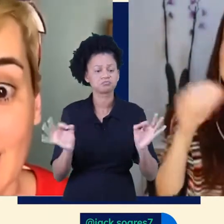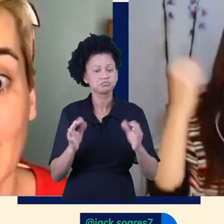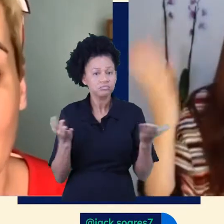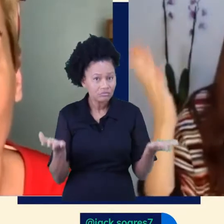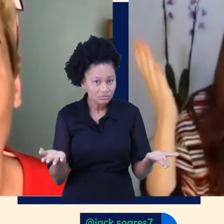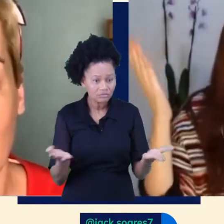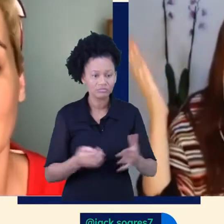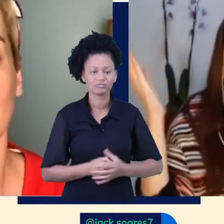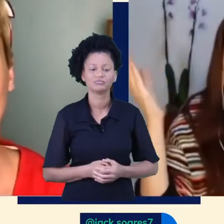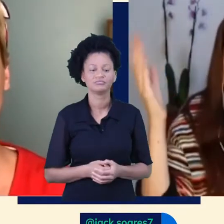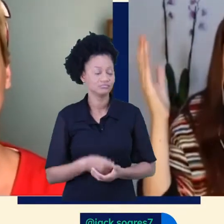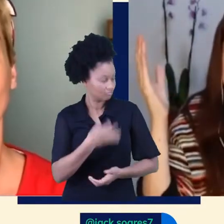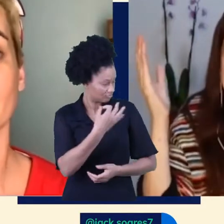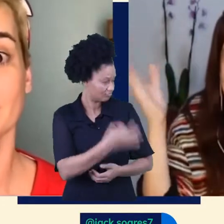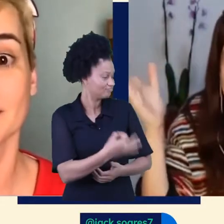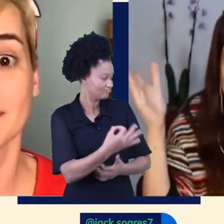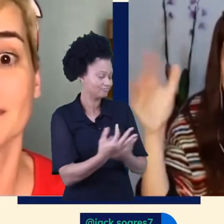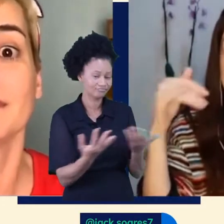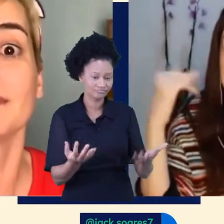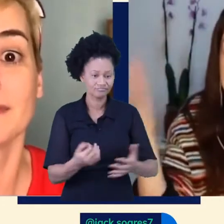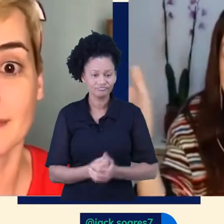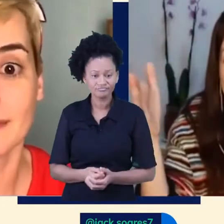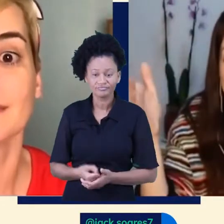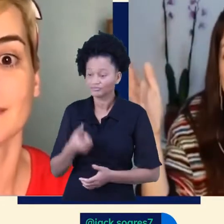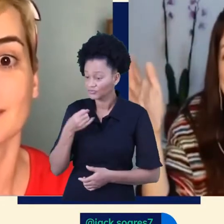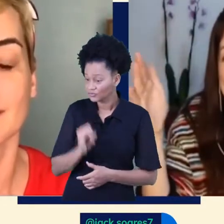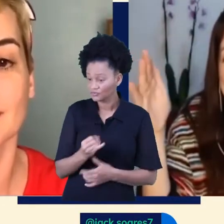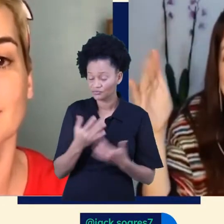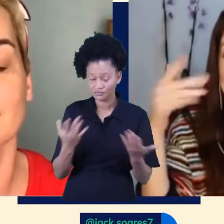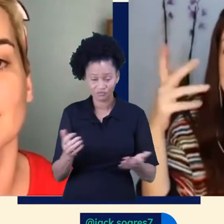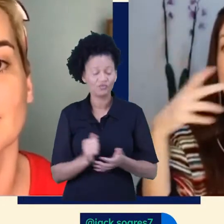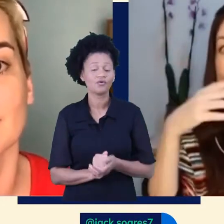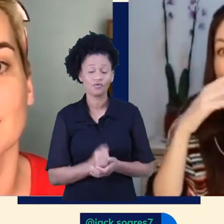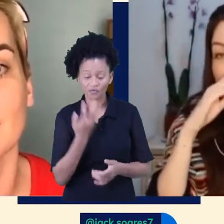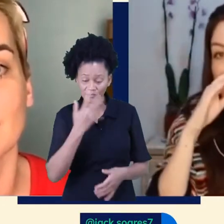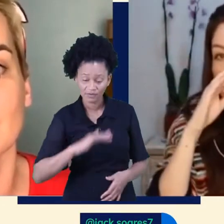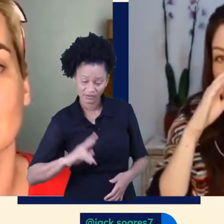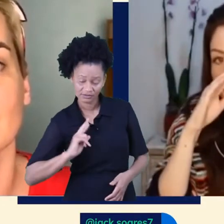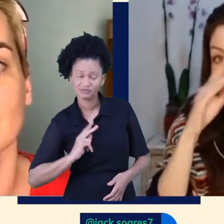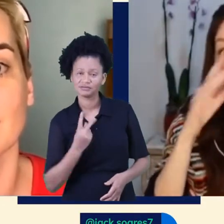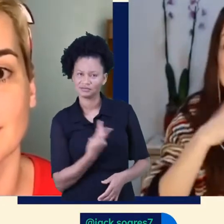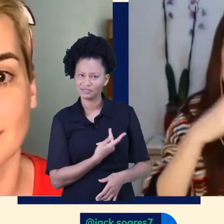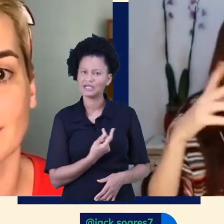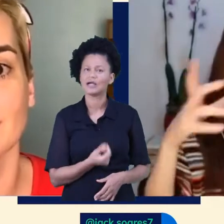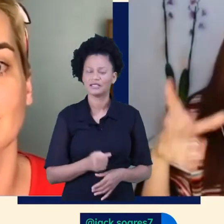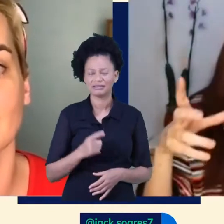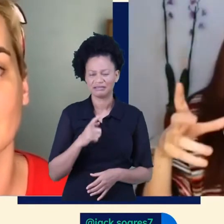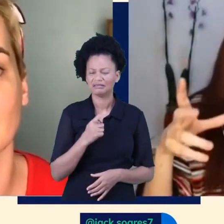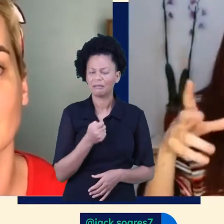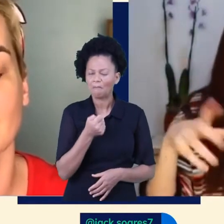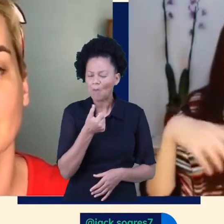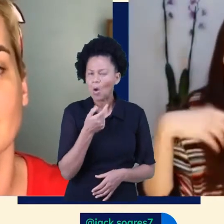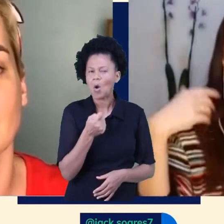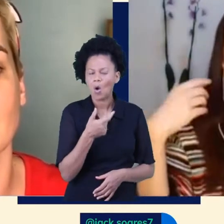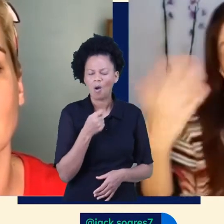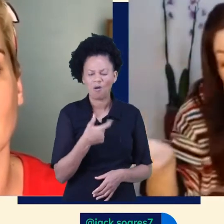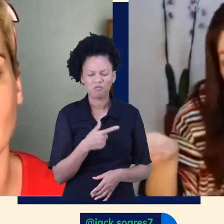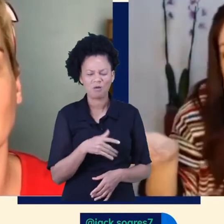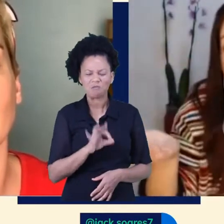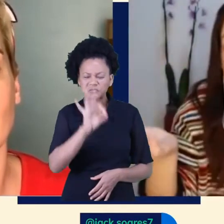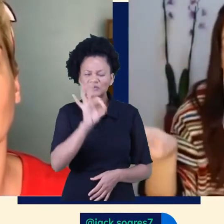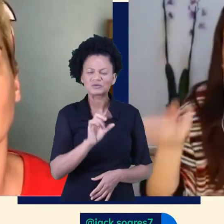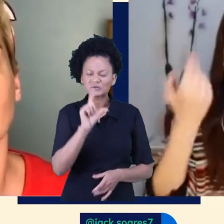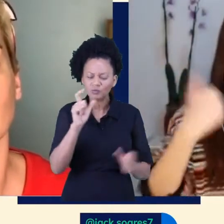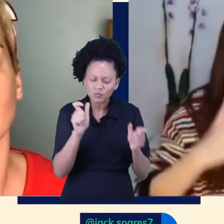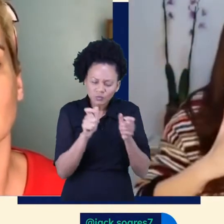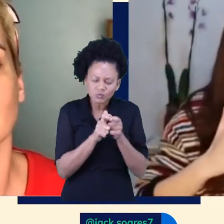Exatamente. E se for uma criança transgênero, que é mais raro, tá, gente? É mais raro, é uma porcentagem muito pequena de crianças, de